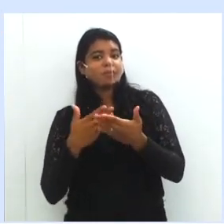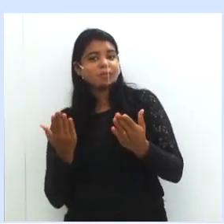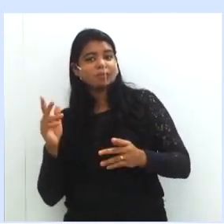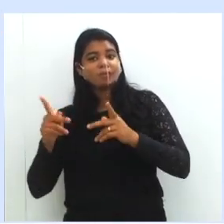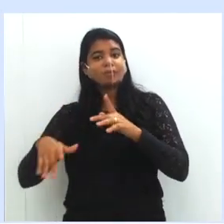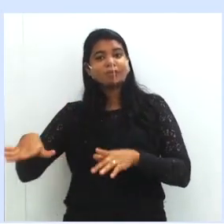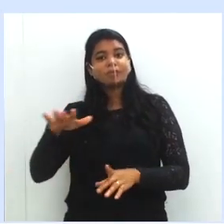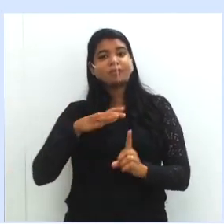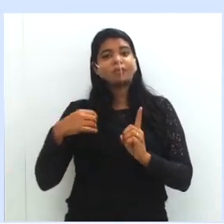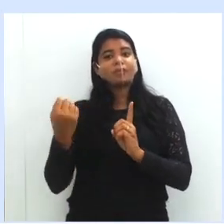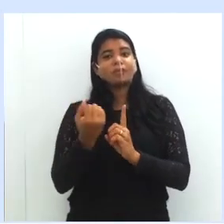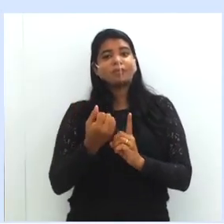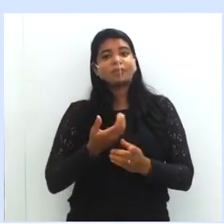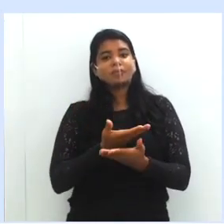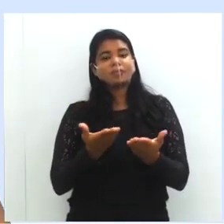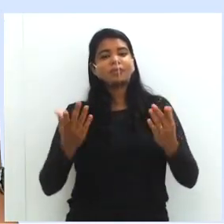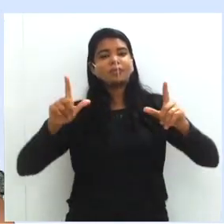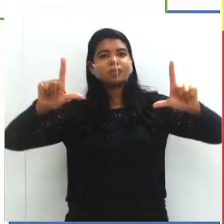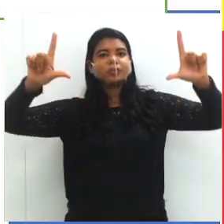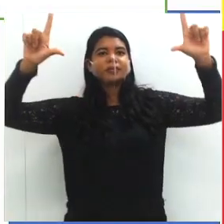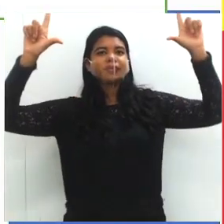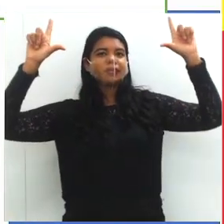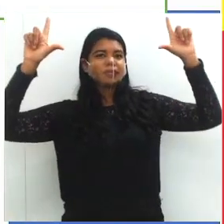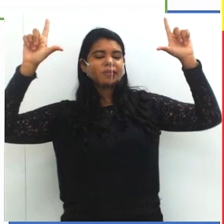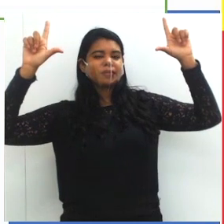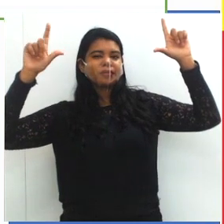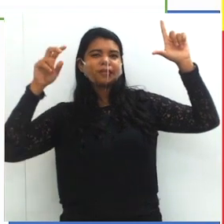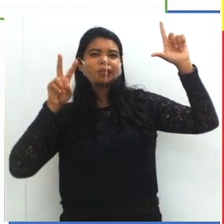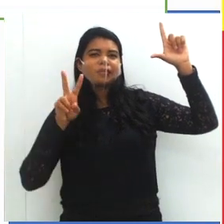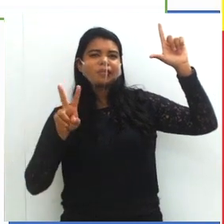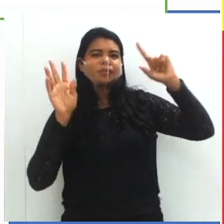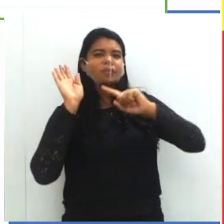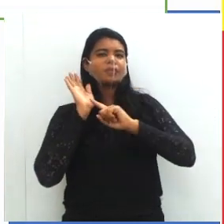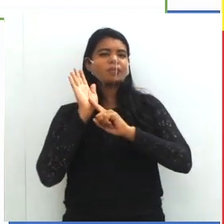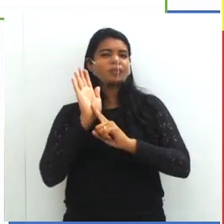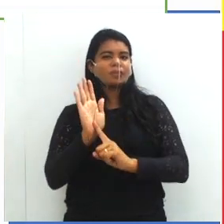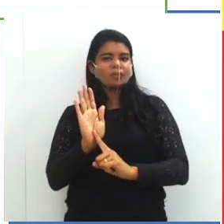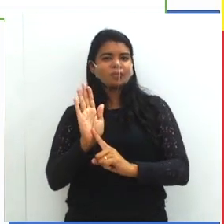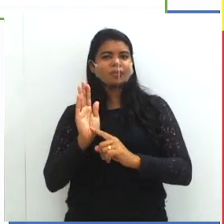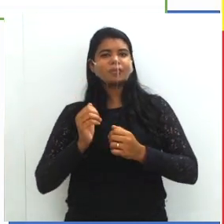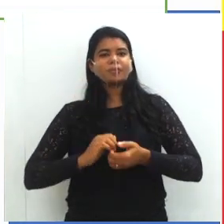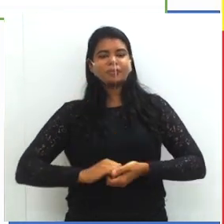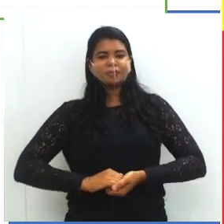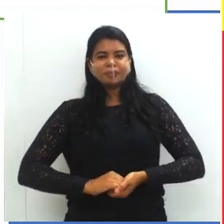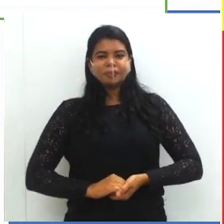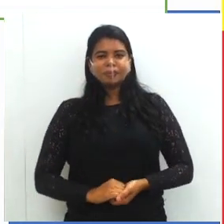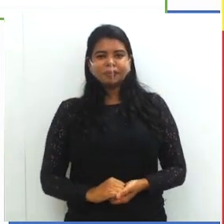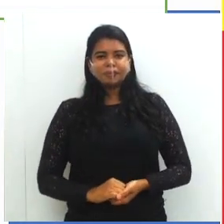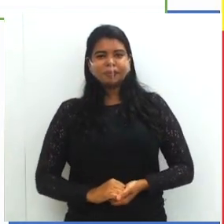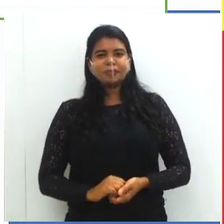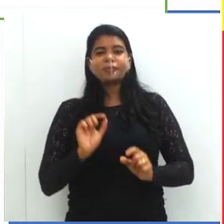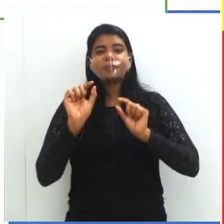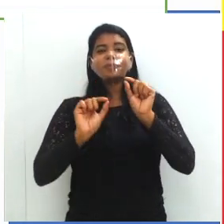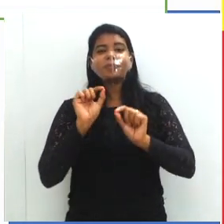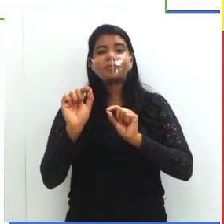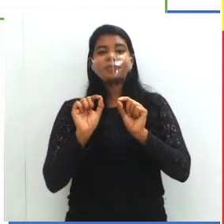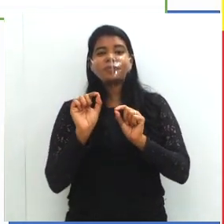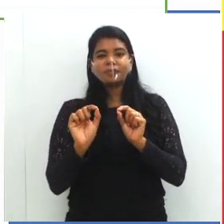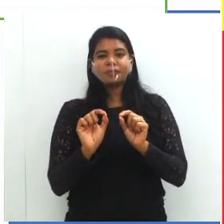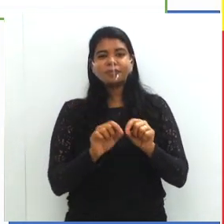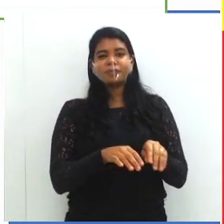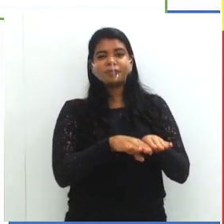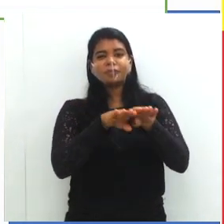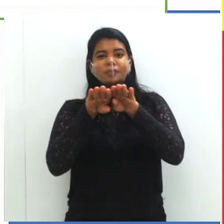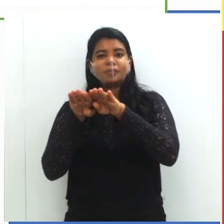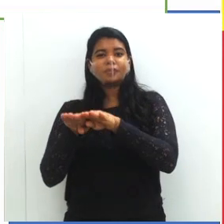o povo. Vejamos na tela aí, nós temos uma representação dessa questão de quê? Dessa questão